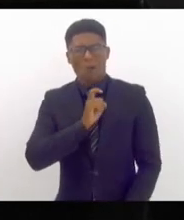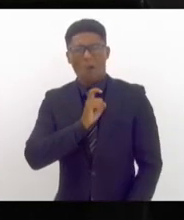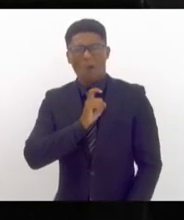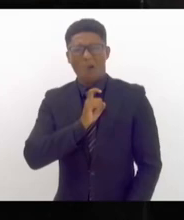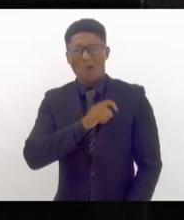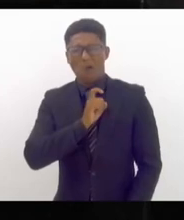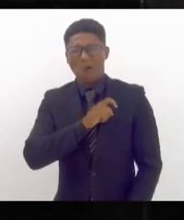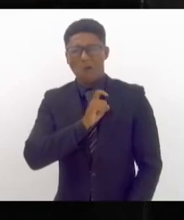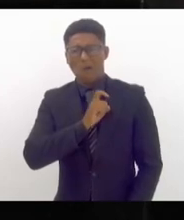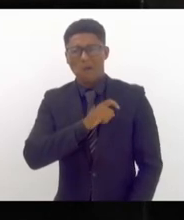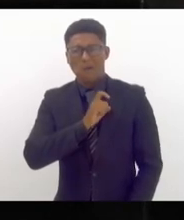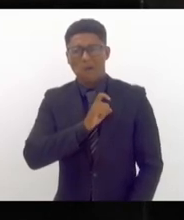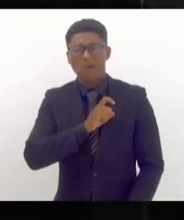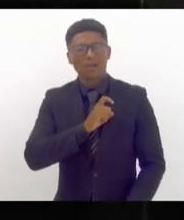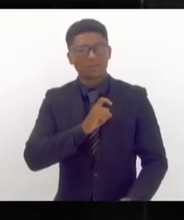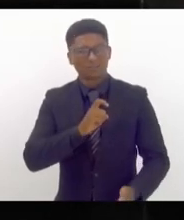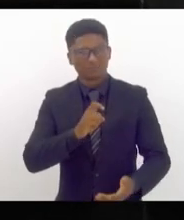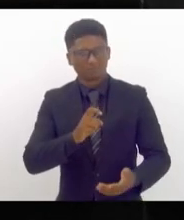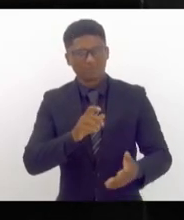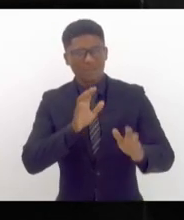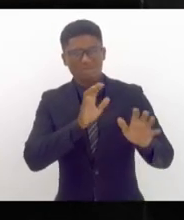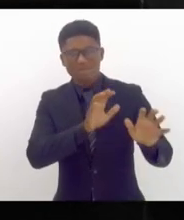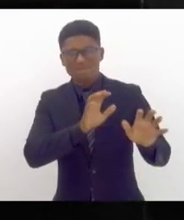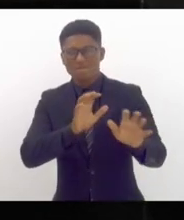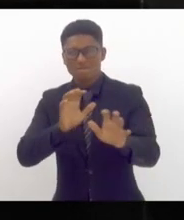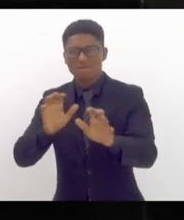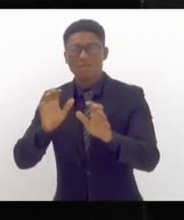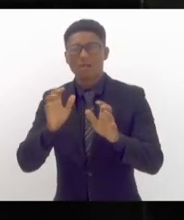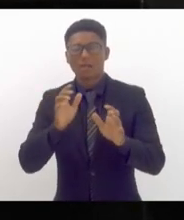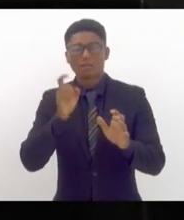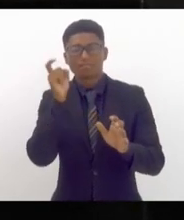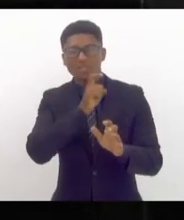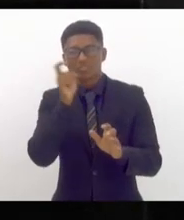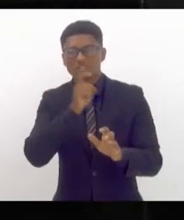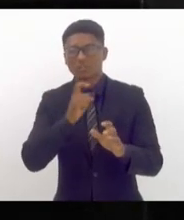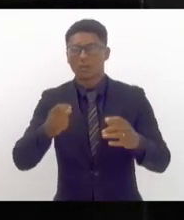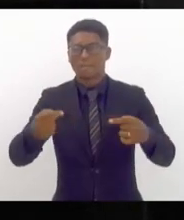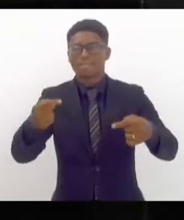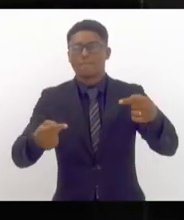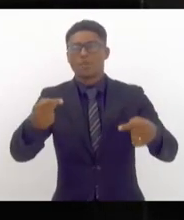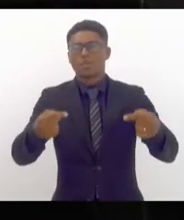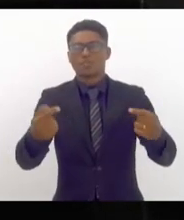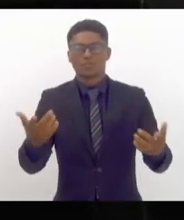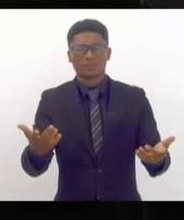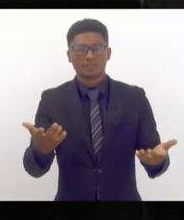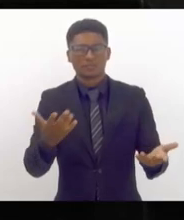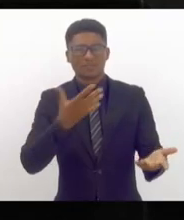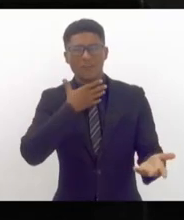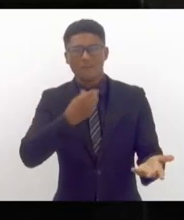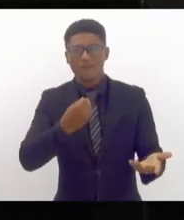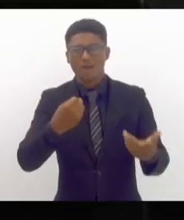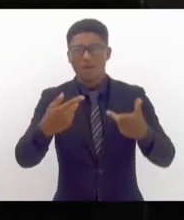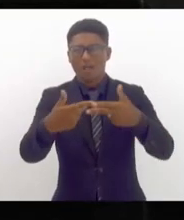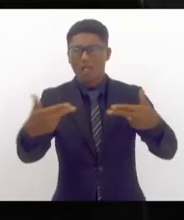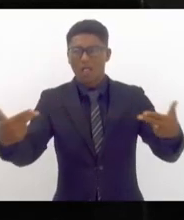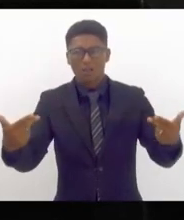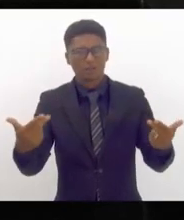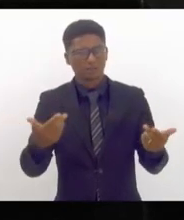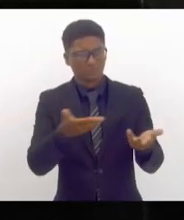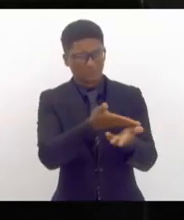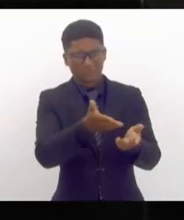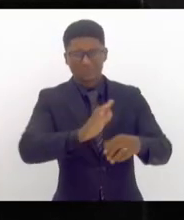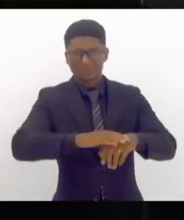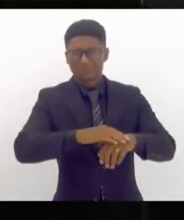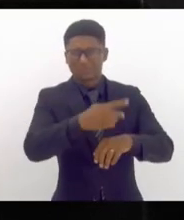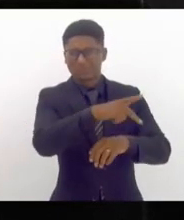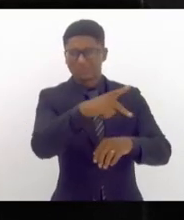essa lógica da política, da mentira, das fake news. Não dá para a gente achar